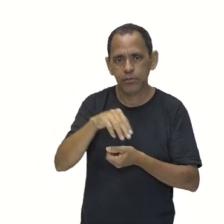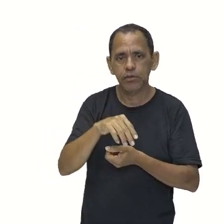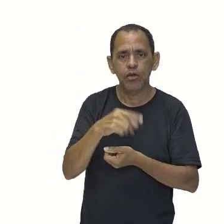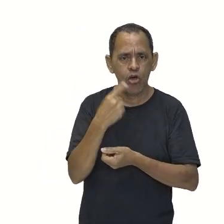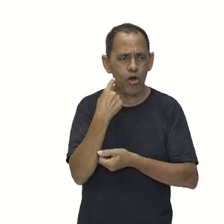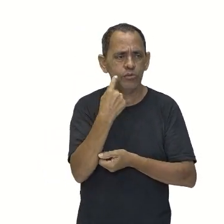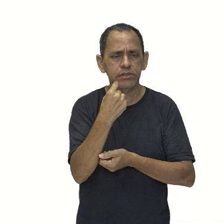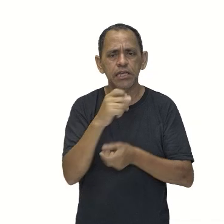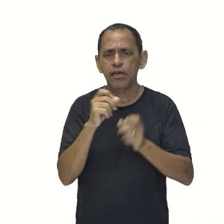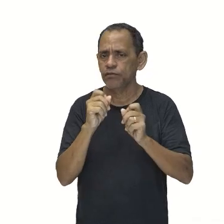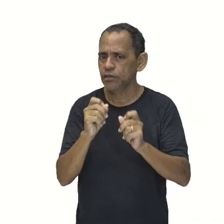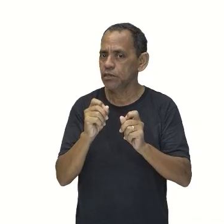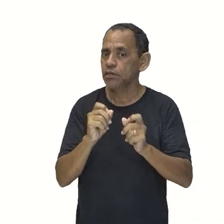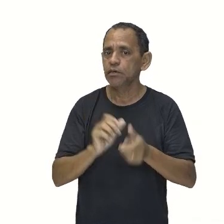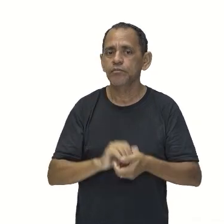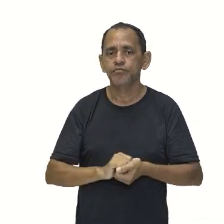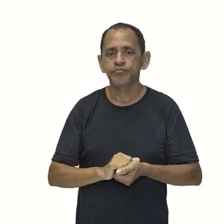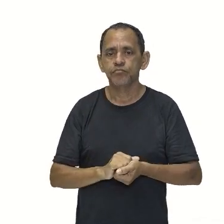ó.